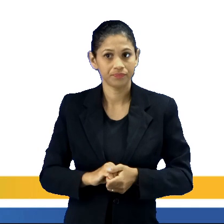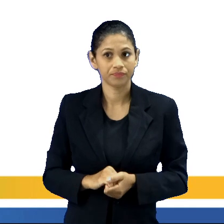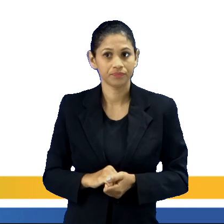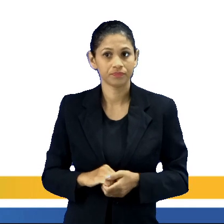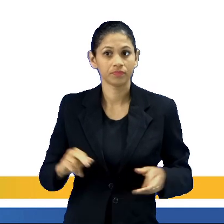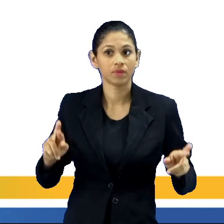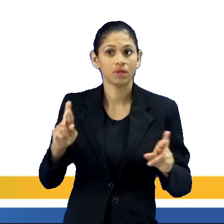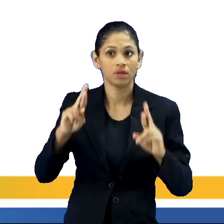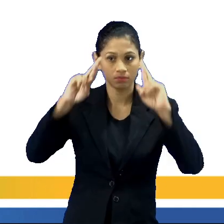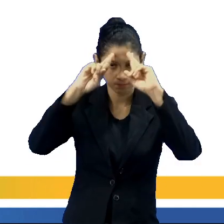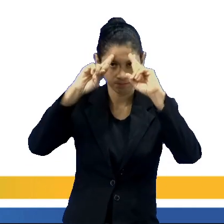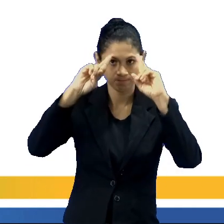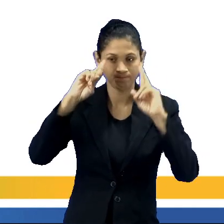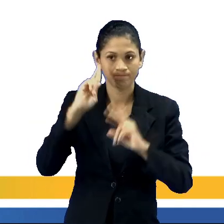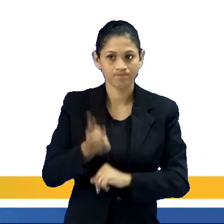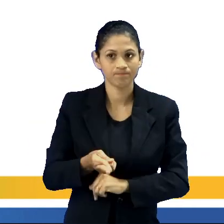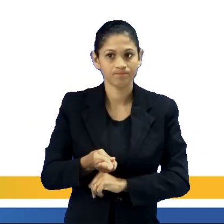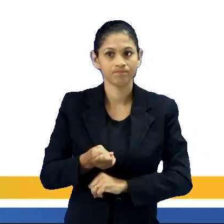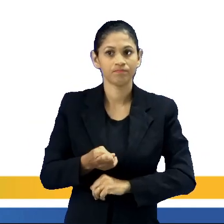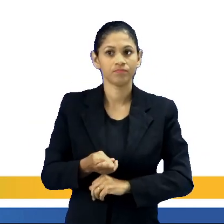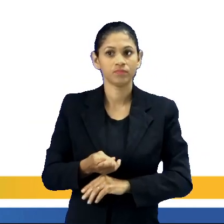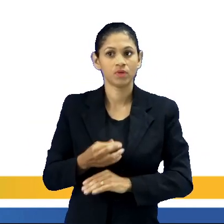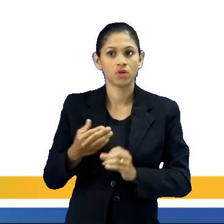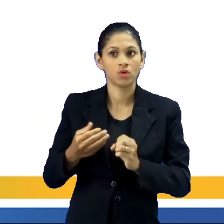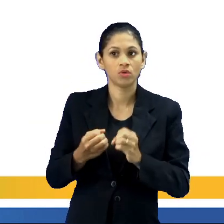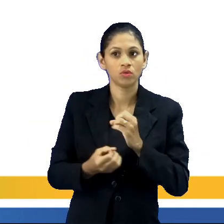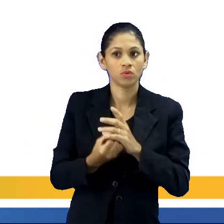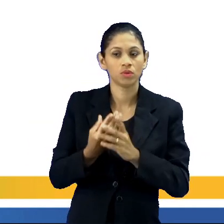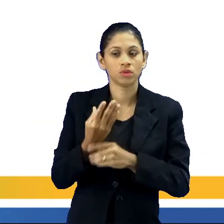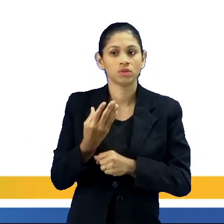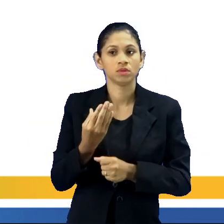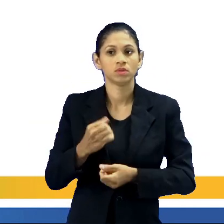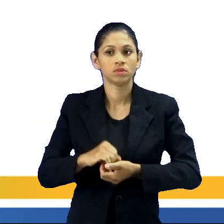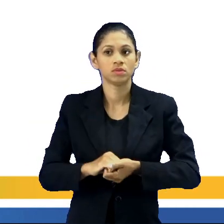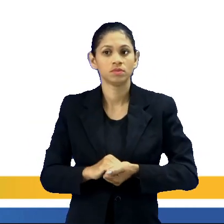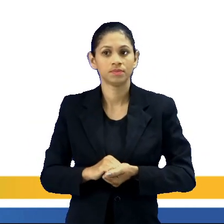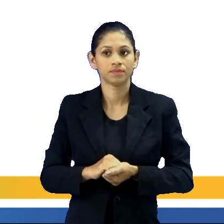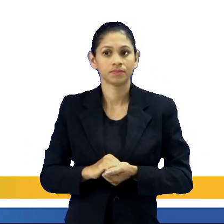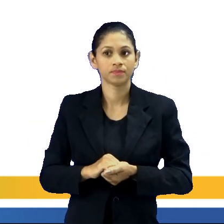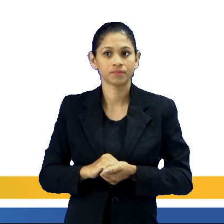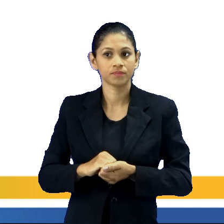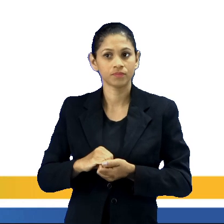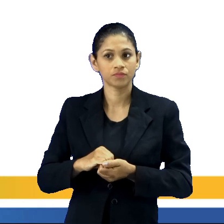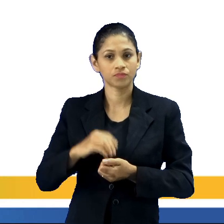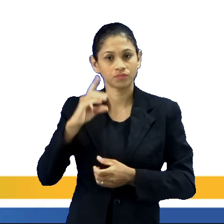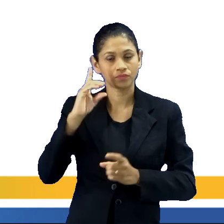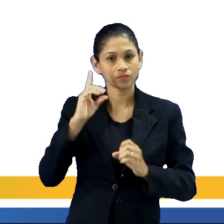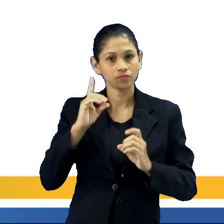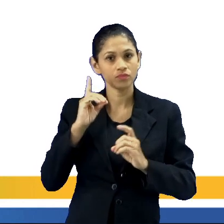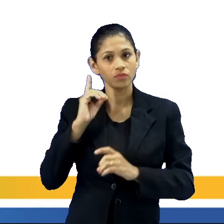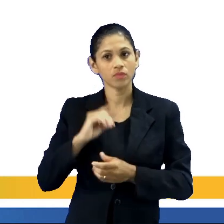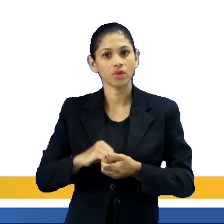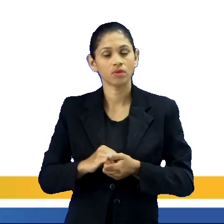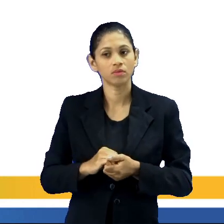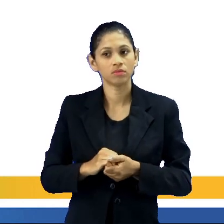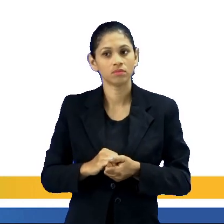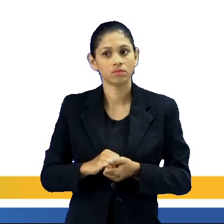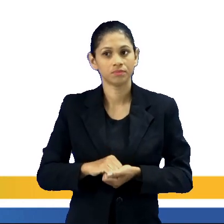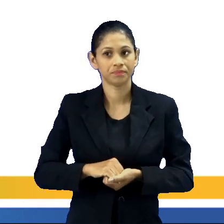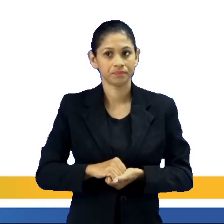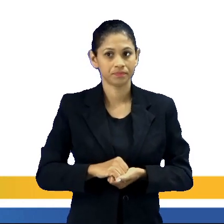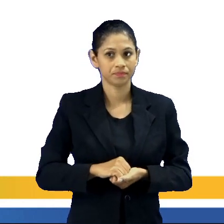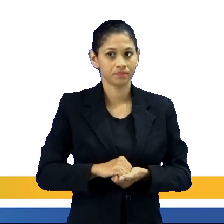princípio da imutabilidade, os direitos humanos reconhecidos na Revolução Francesa